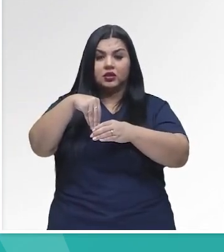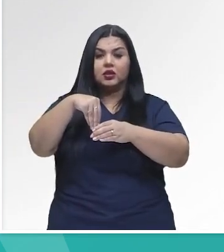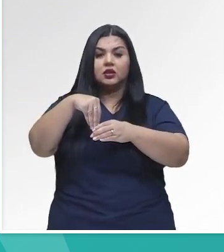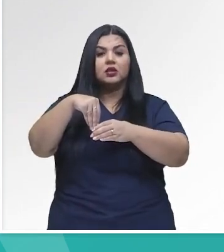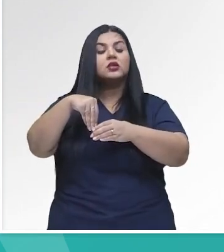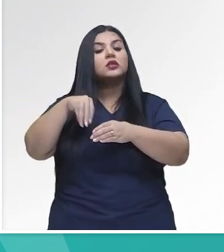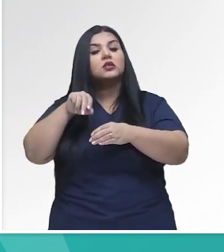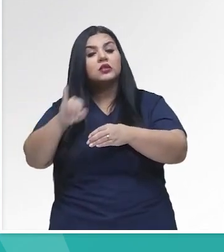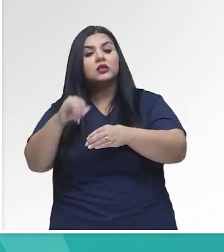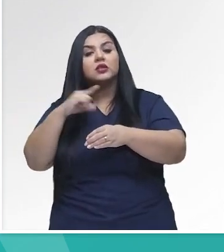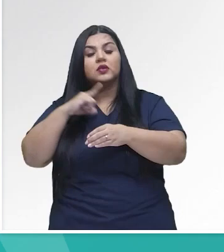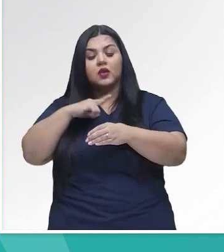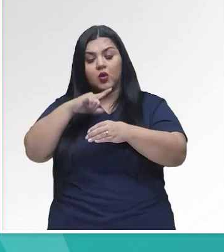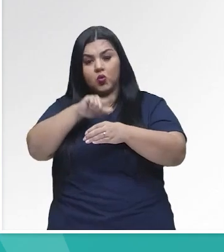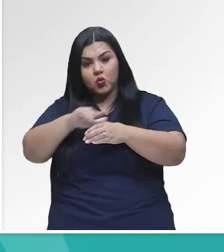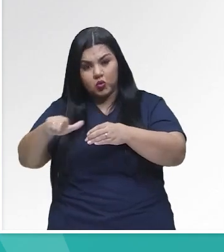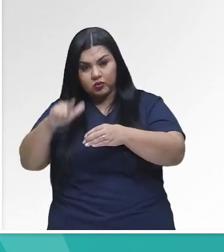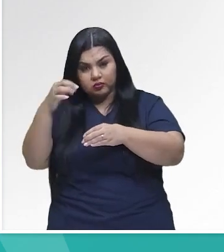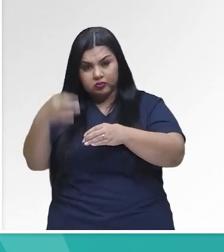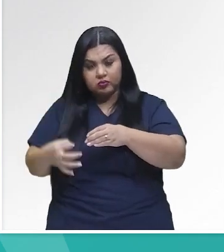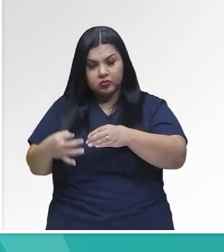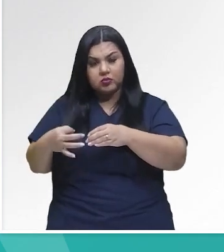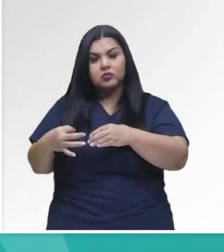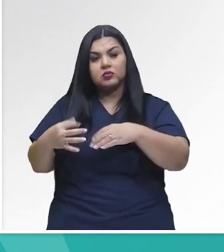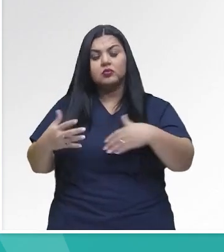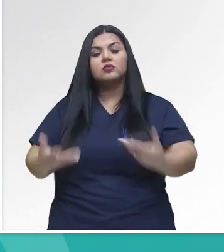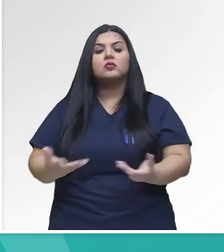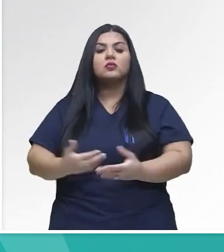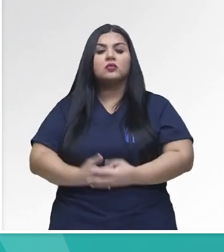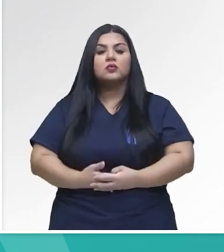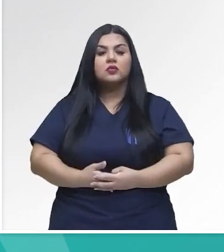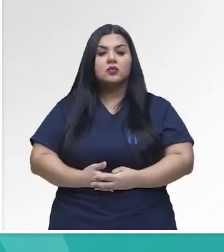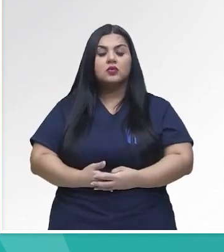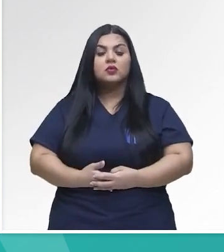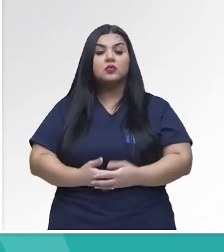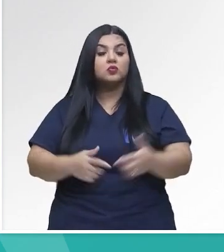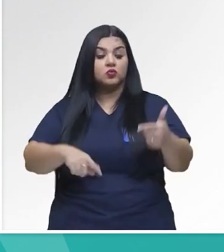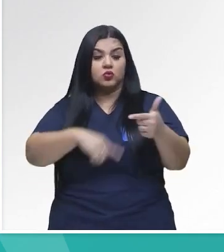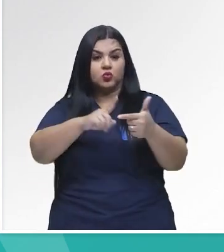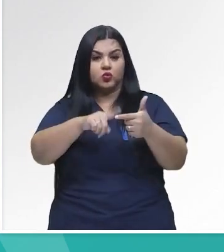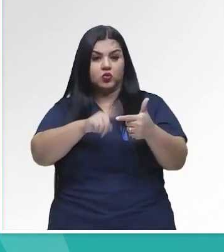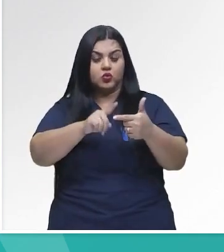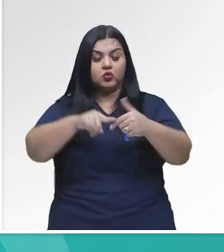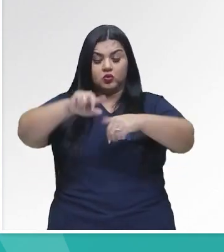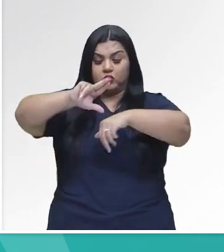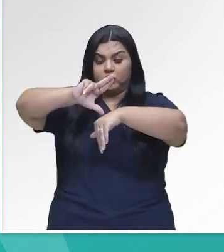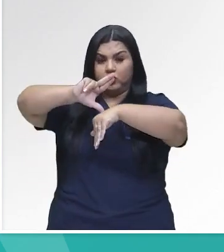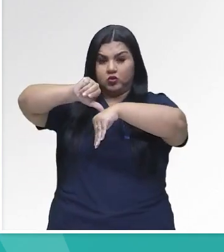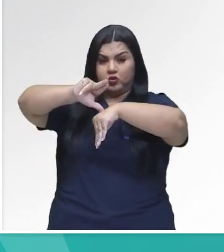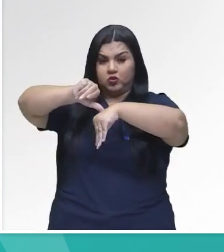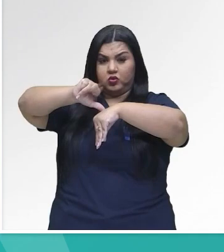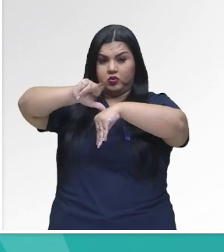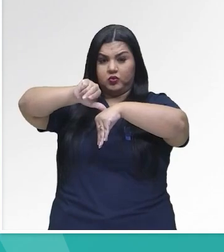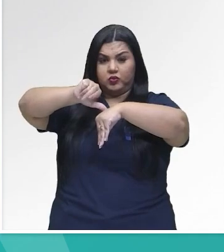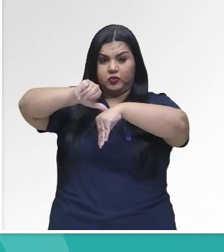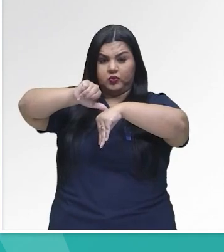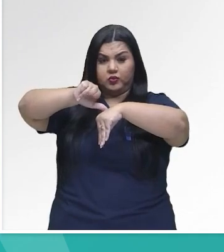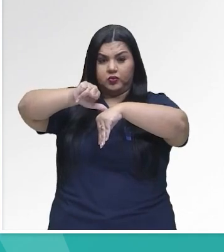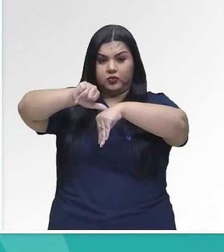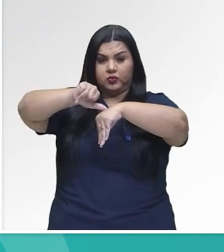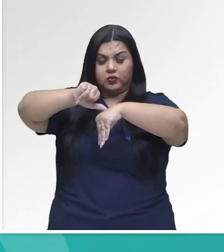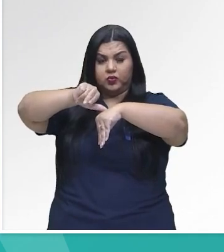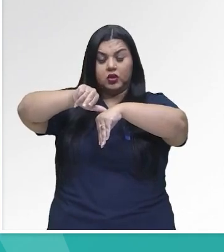estejam desocupadas, certo? Então, essas são as torres. E os cavalos? O cavalo, ele é uma